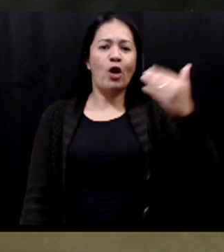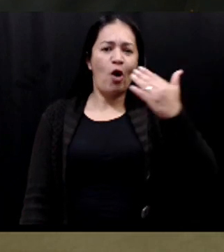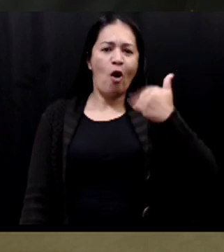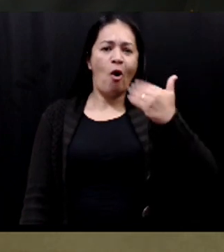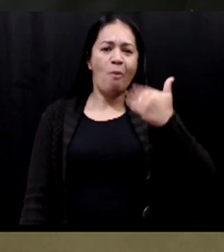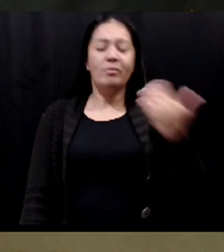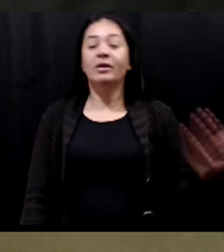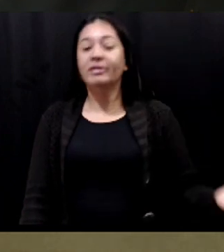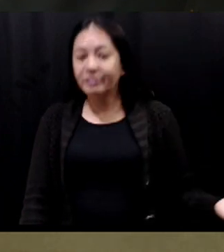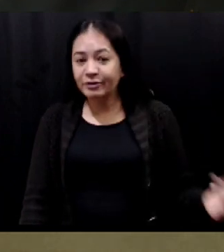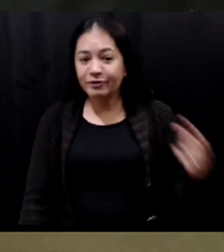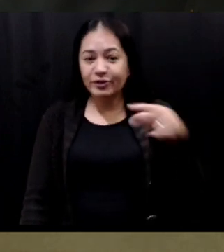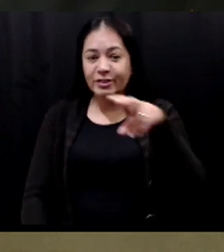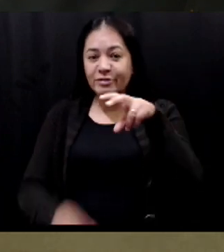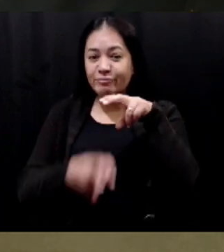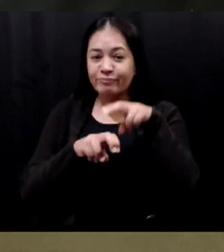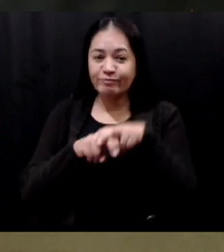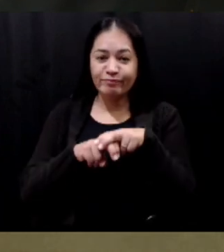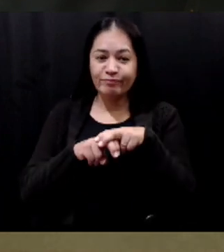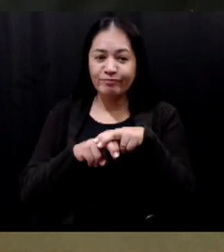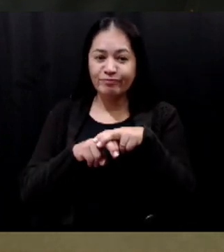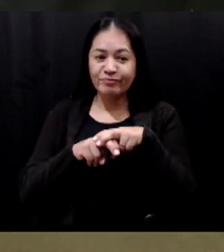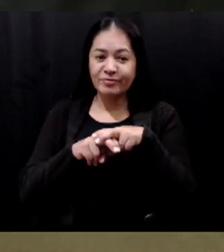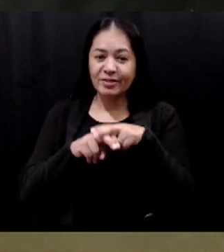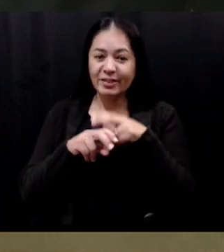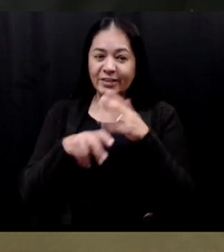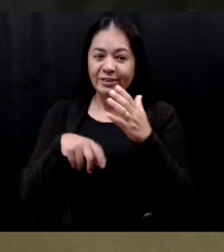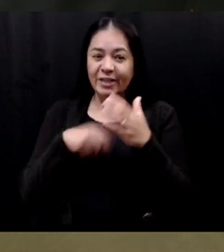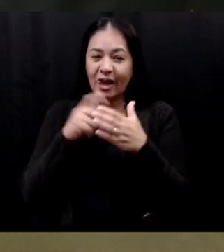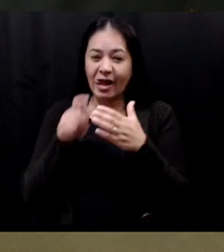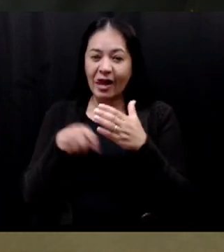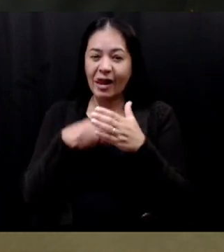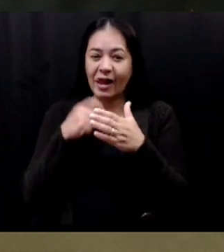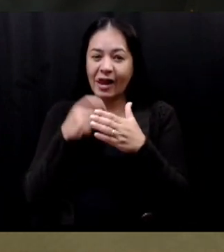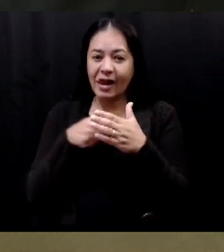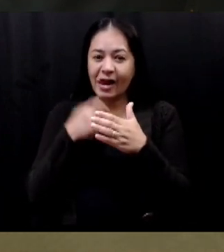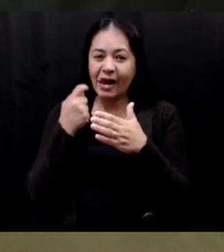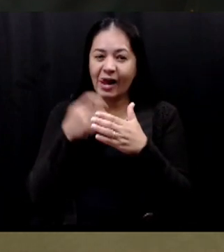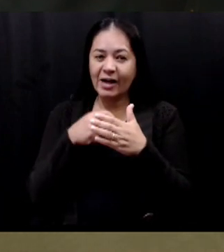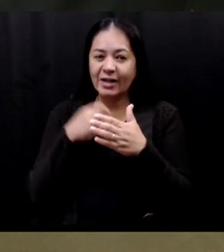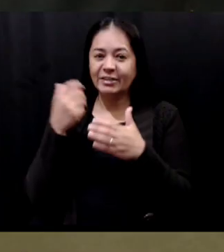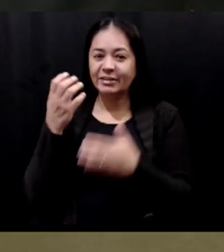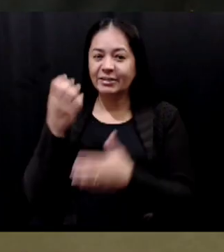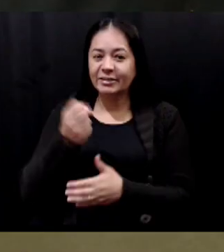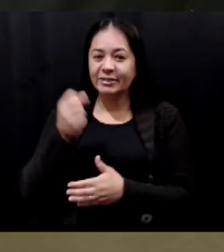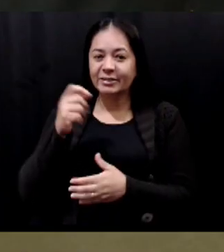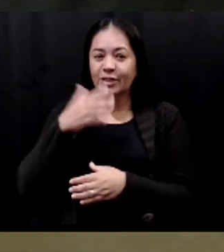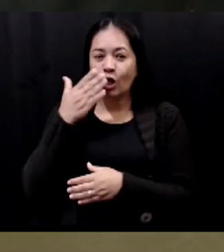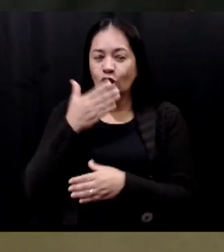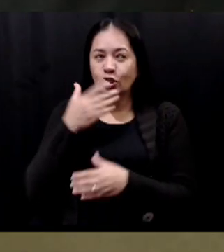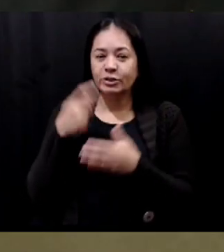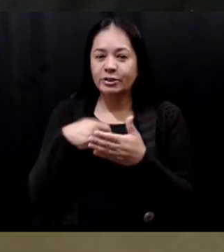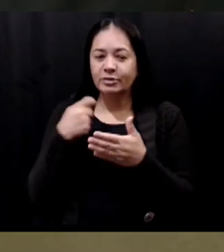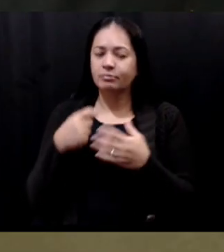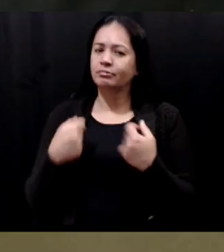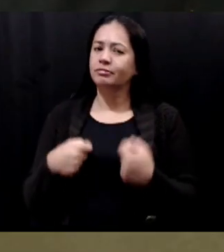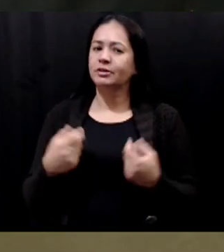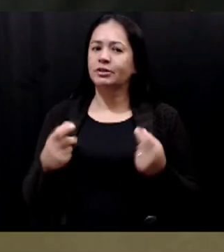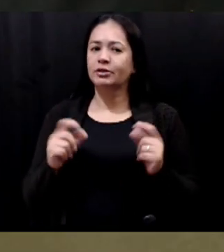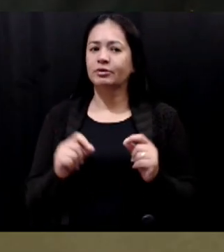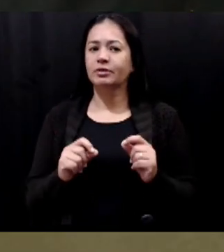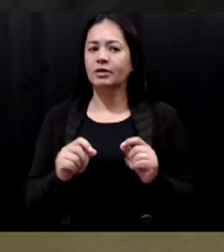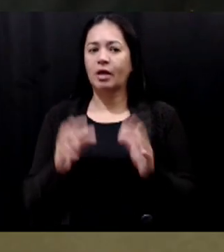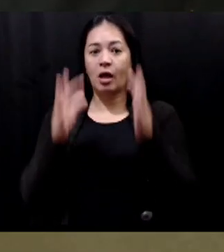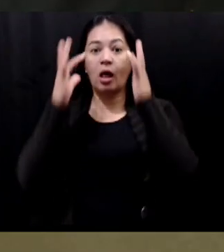no sofá, pegou um pote de doce de leite, né? E começou a comer. Gente, olha, a gente precisa estar muito atentos, né,